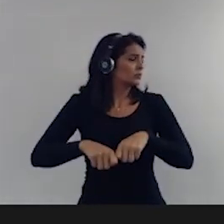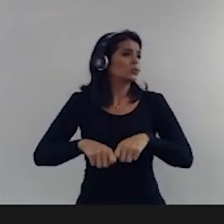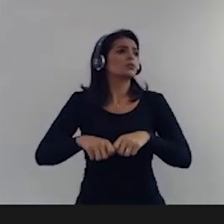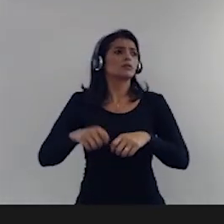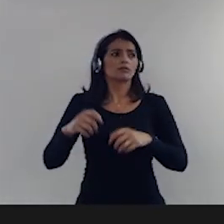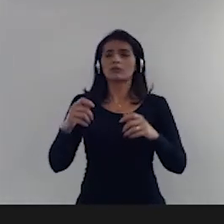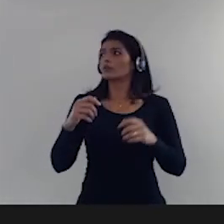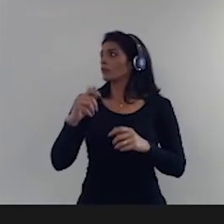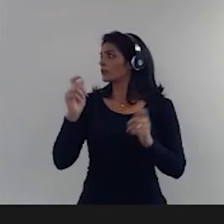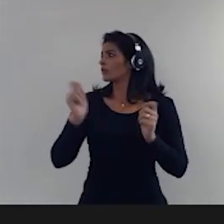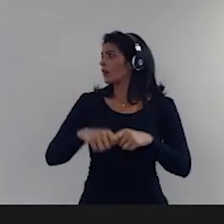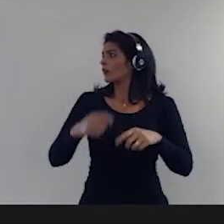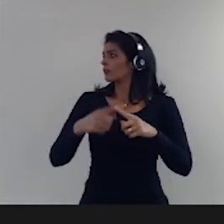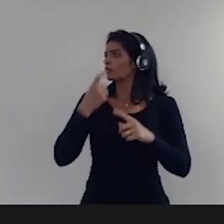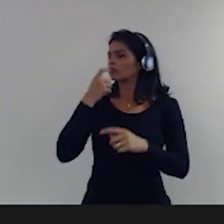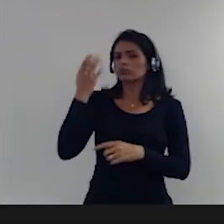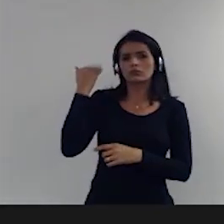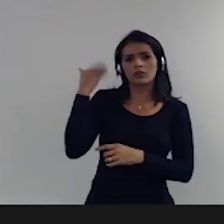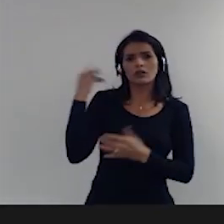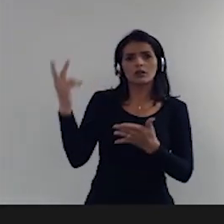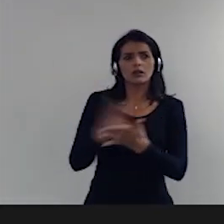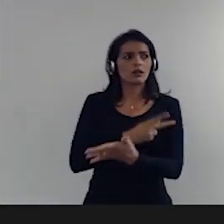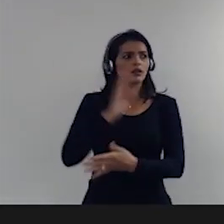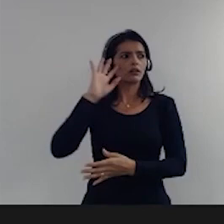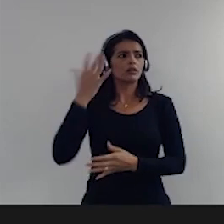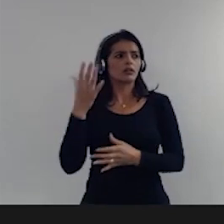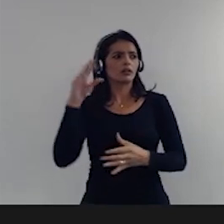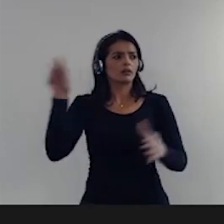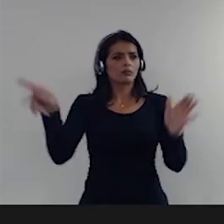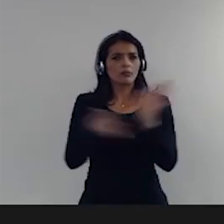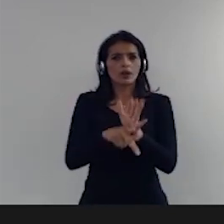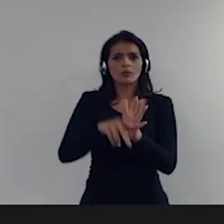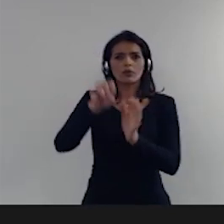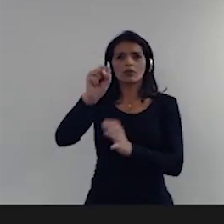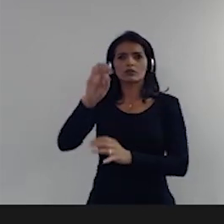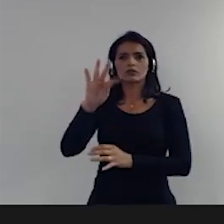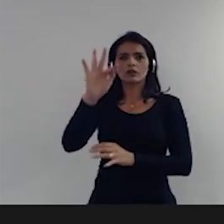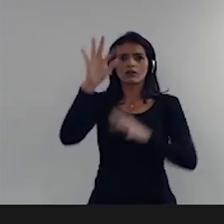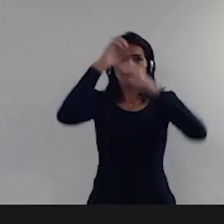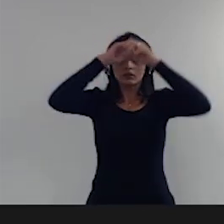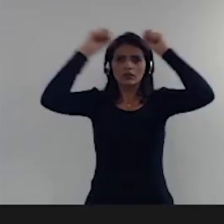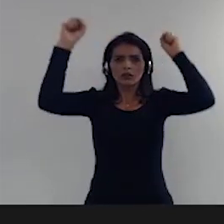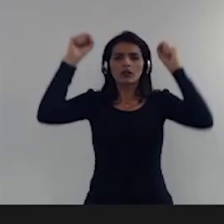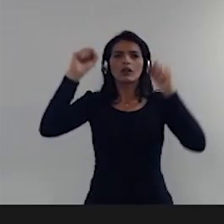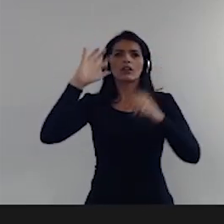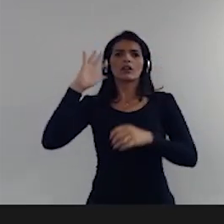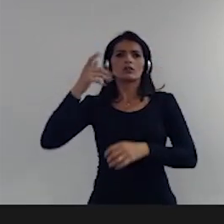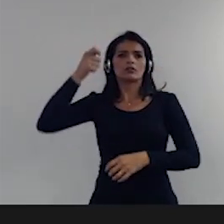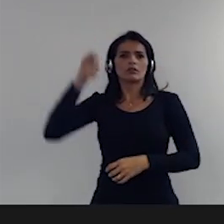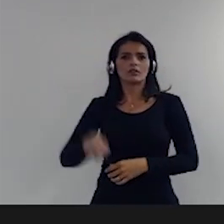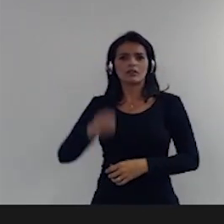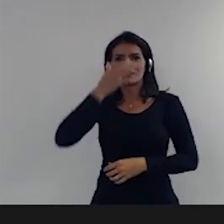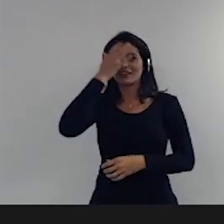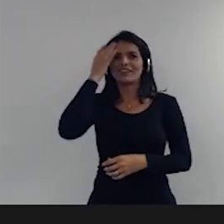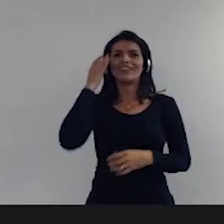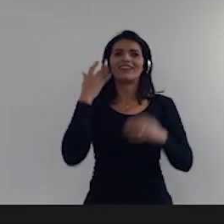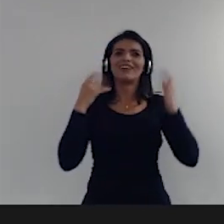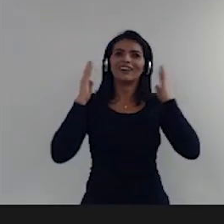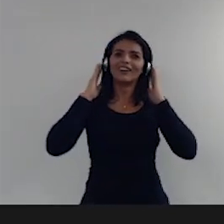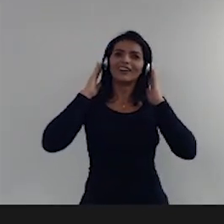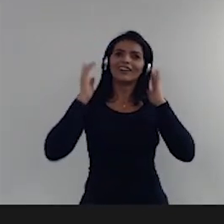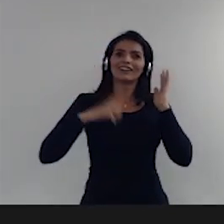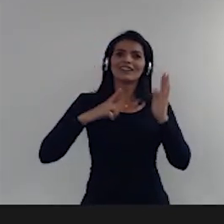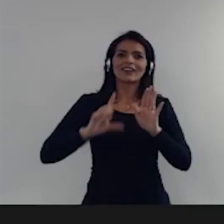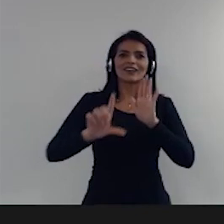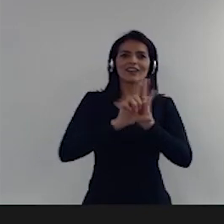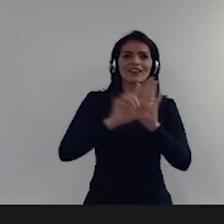Então, recentemente, nós tivemos, inclusive, uma decisão do Supremo que afastou uma lei federal,